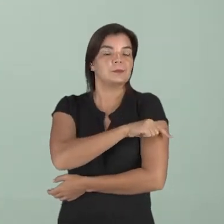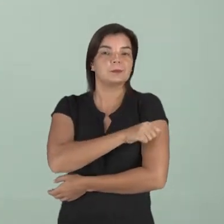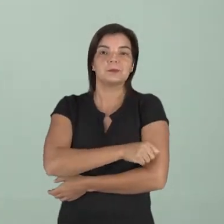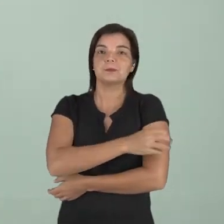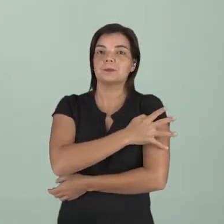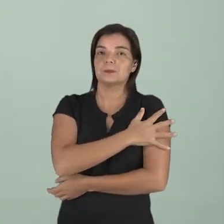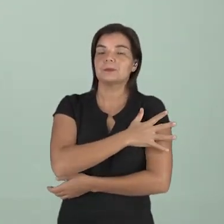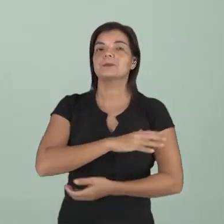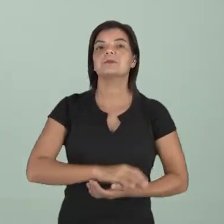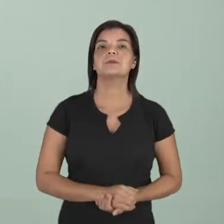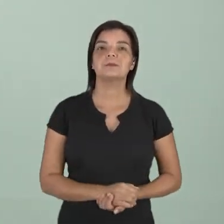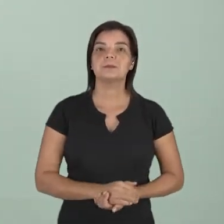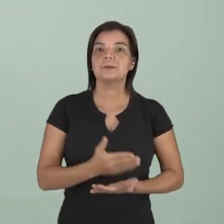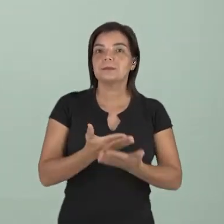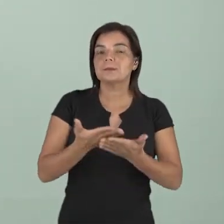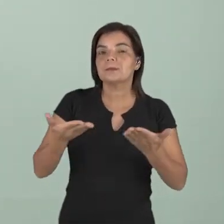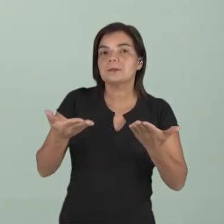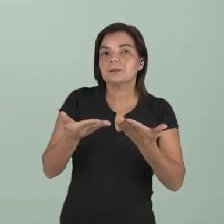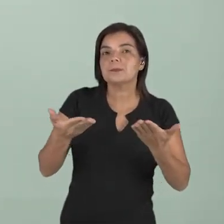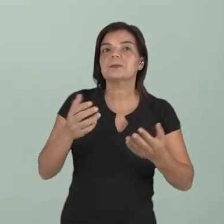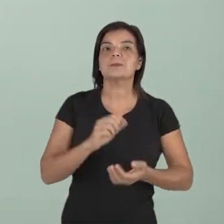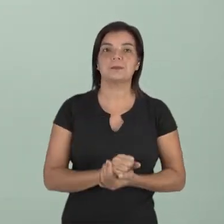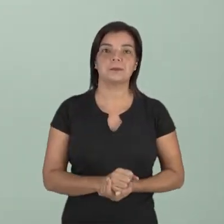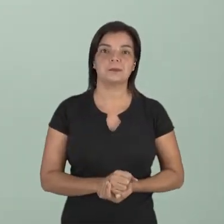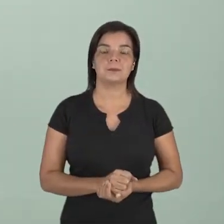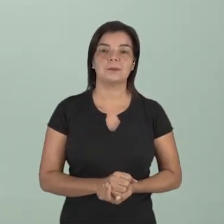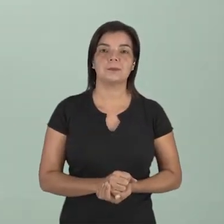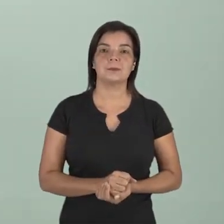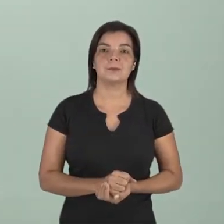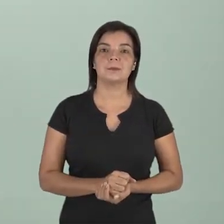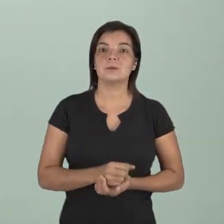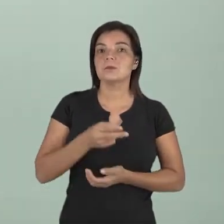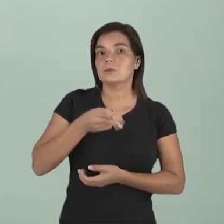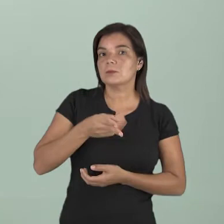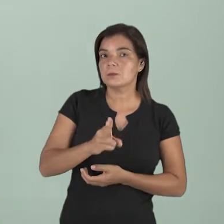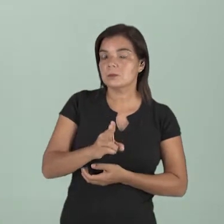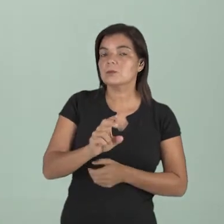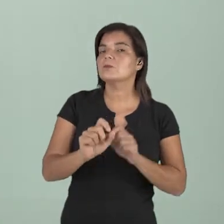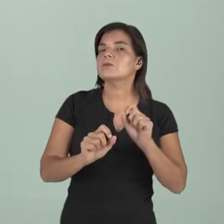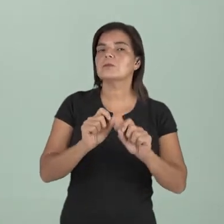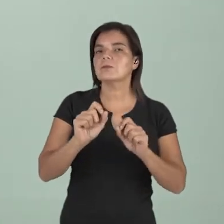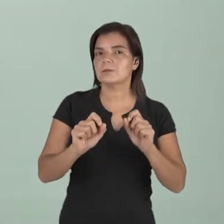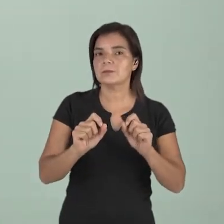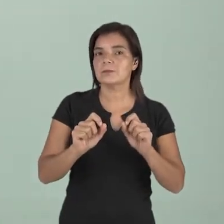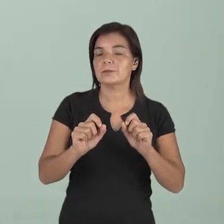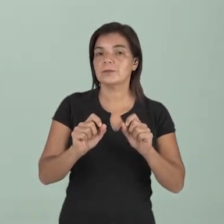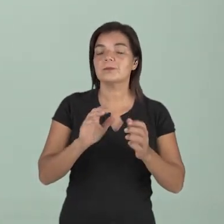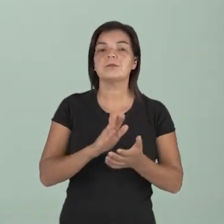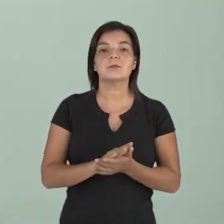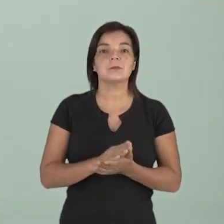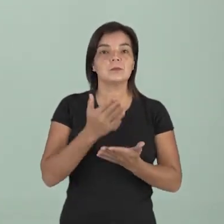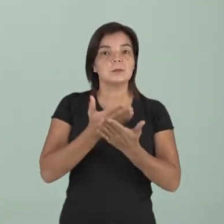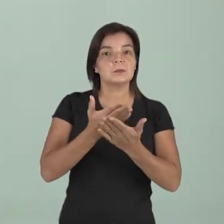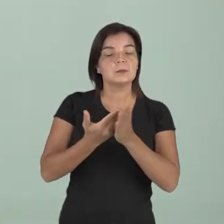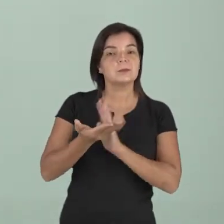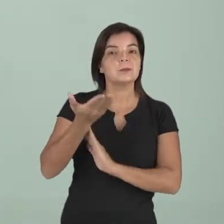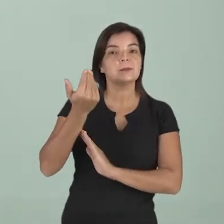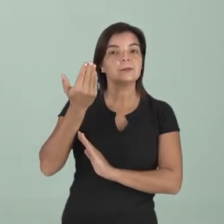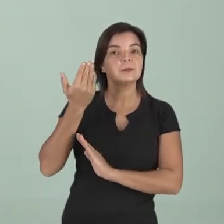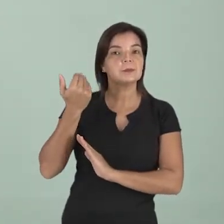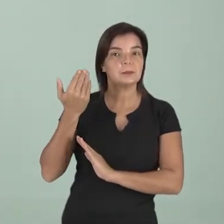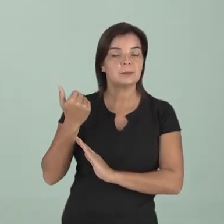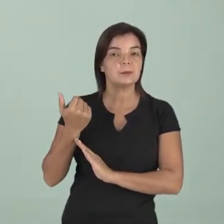ensino fundamental. Na aula de hoje, a gente vai dar seguimento às abordagens que a gente fez na aula